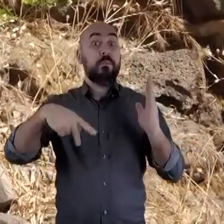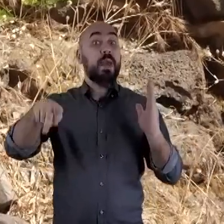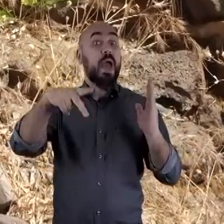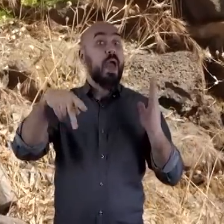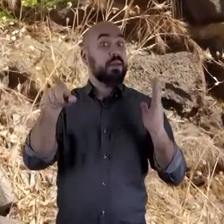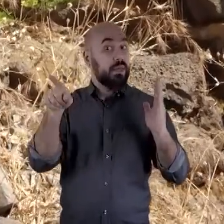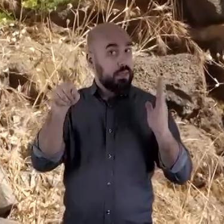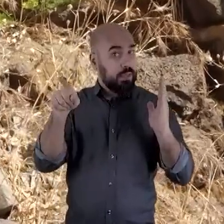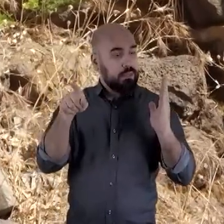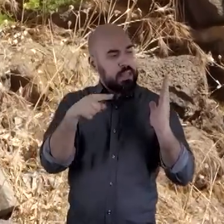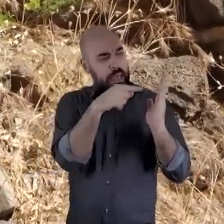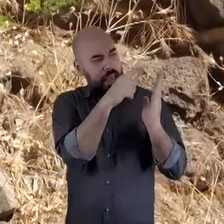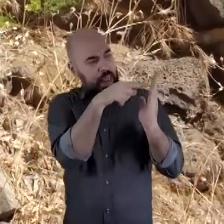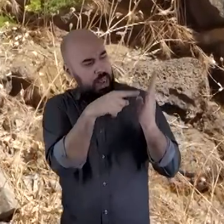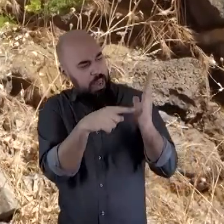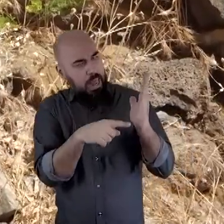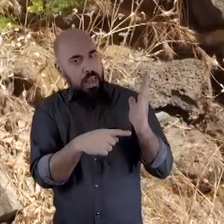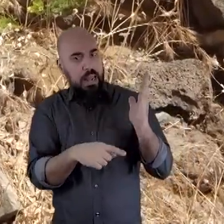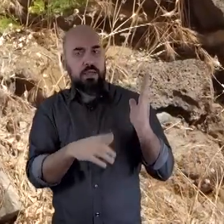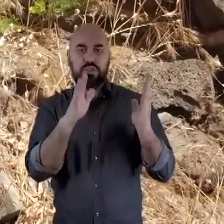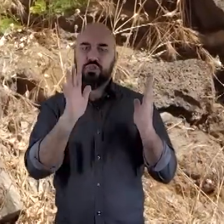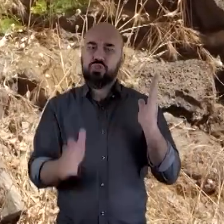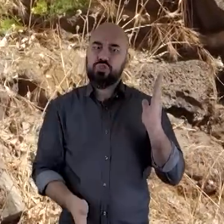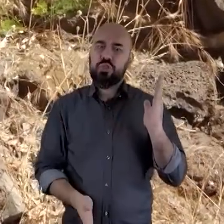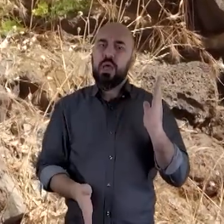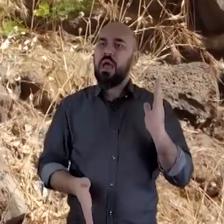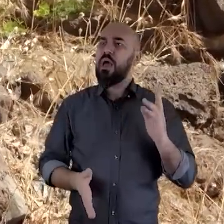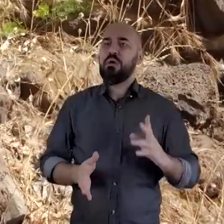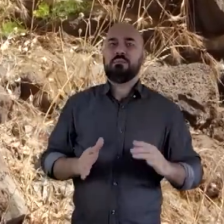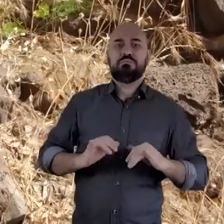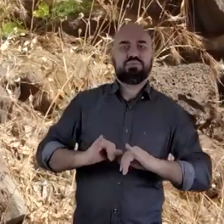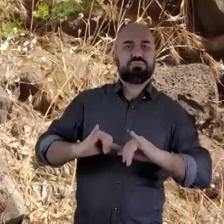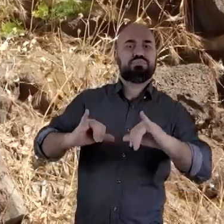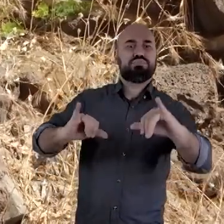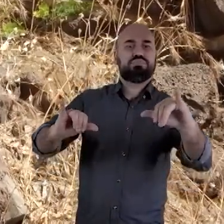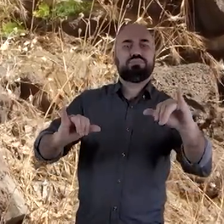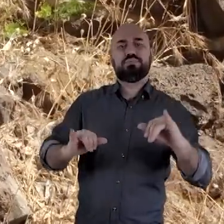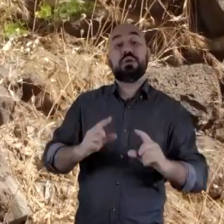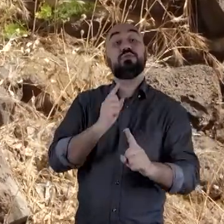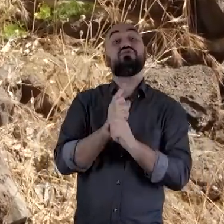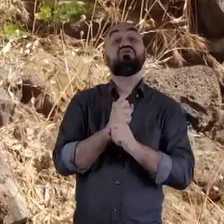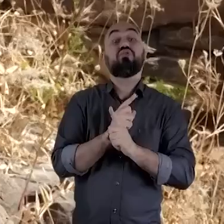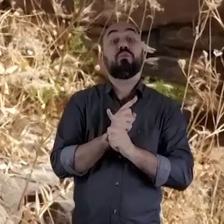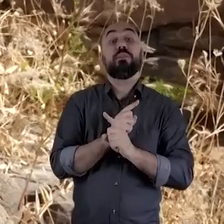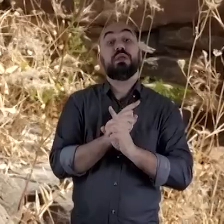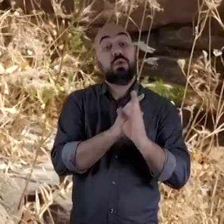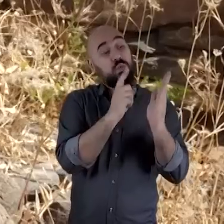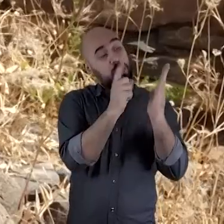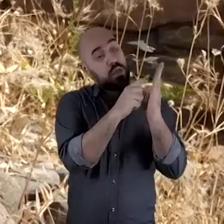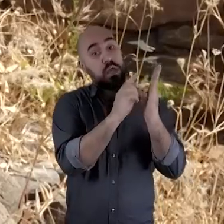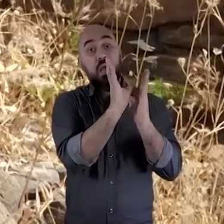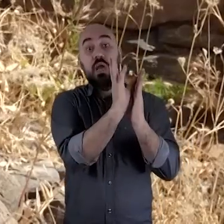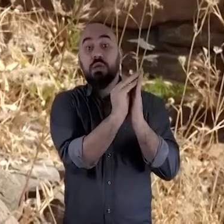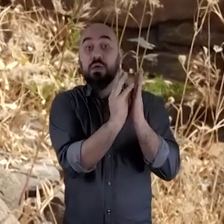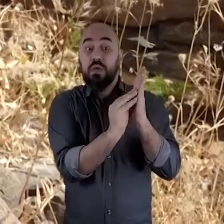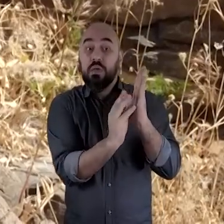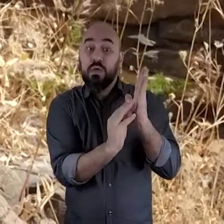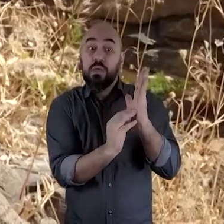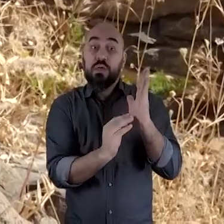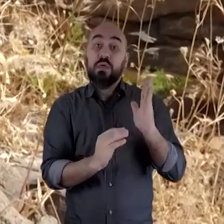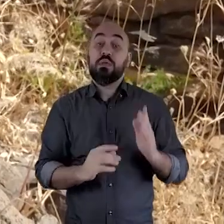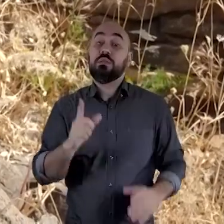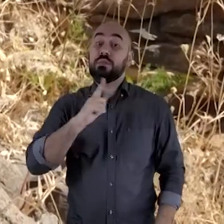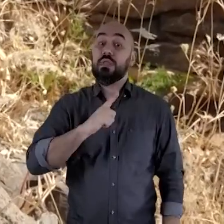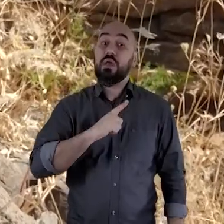inclusive, recentemente, ela caiu de novo nas principais mídias acadêmicas porque eles descobriram que ela contém a